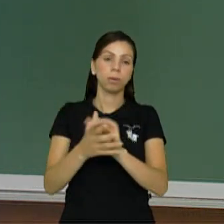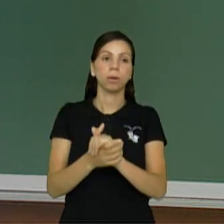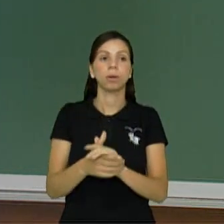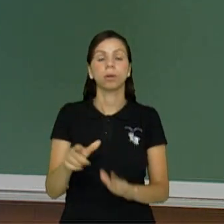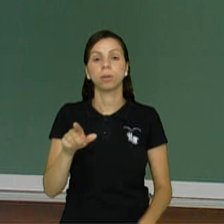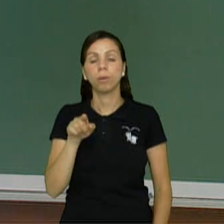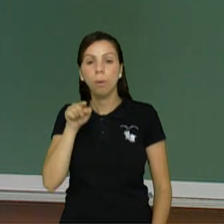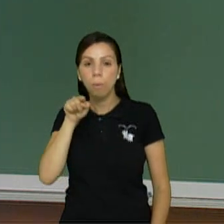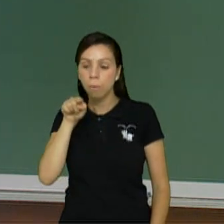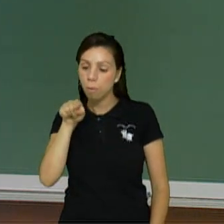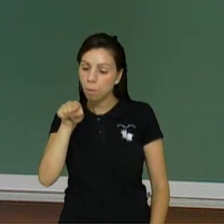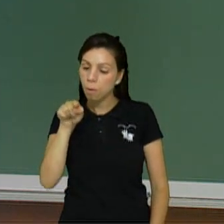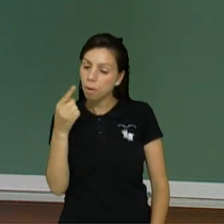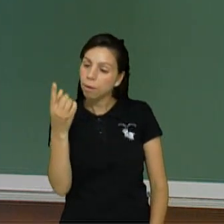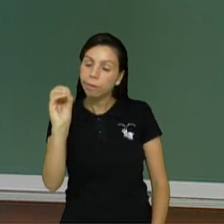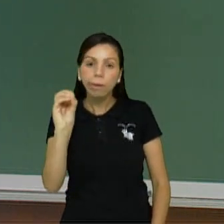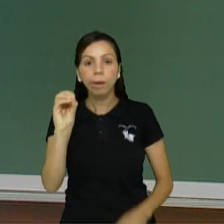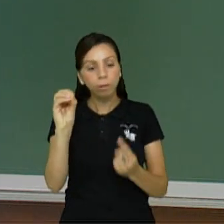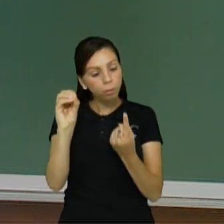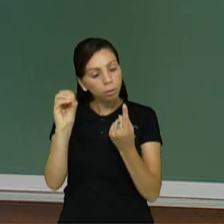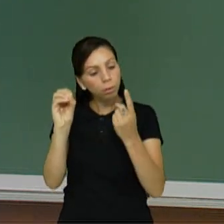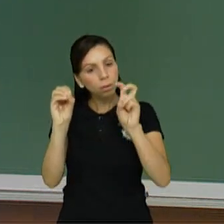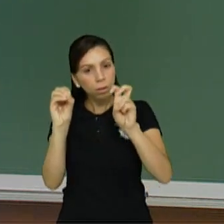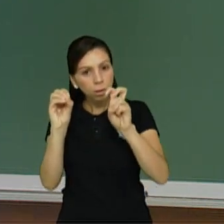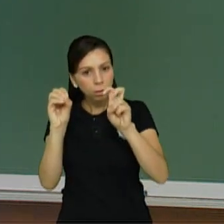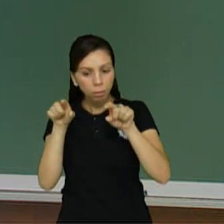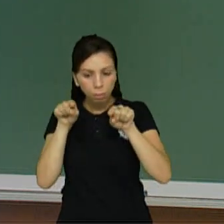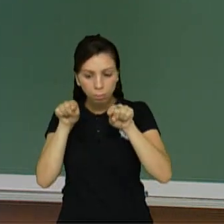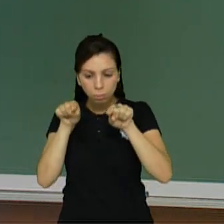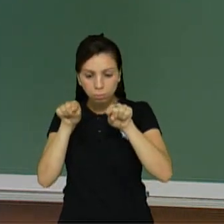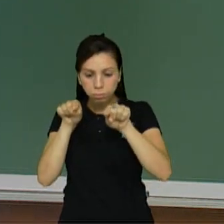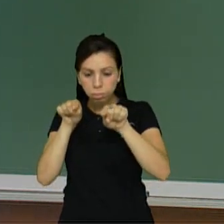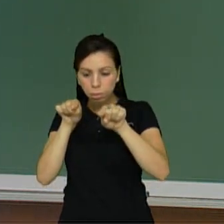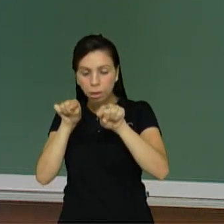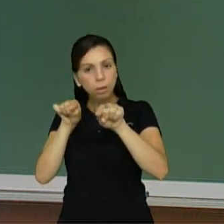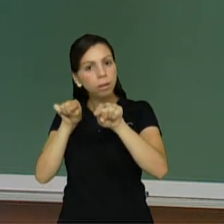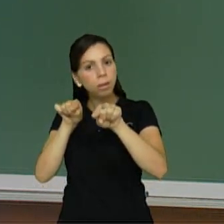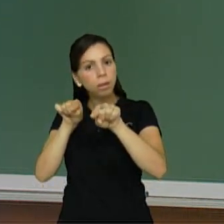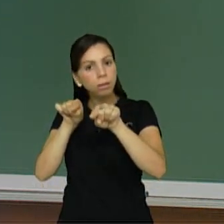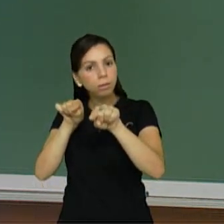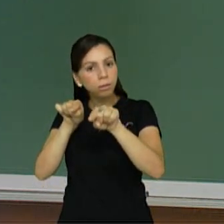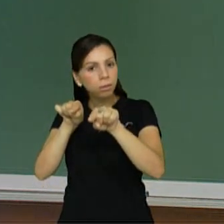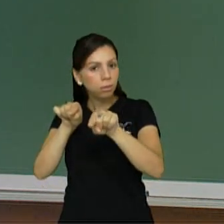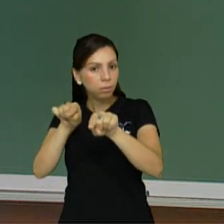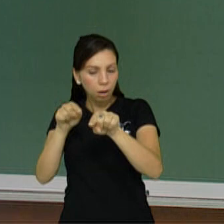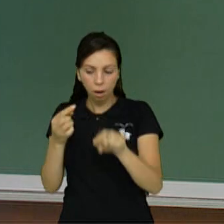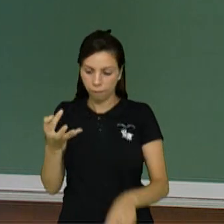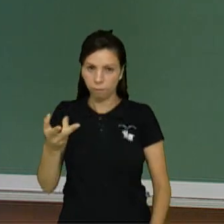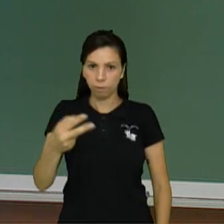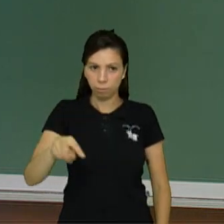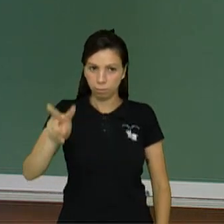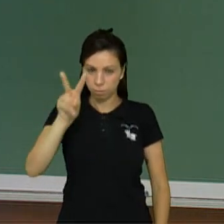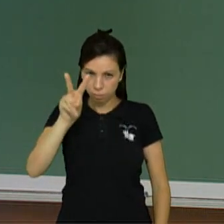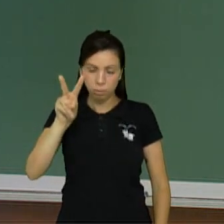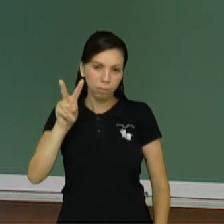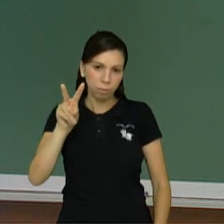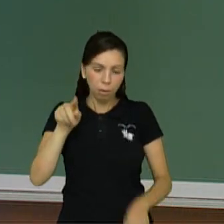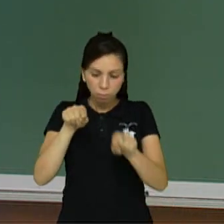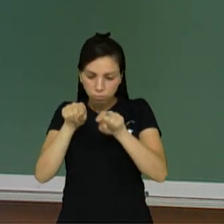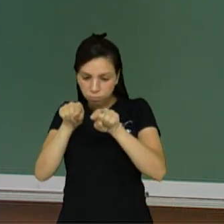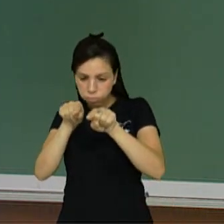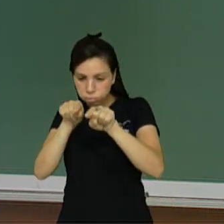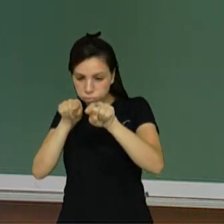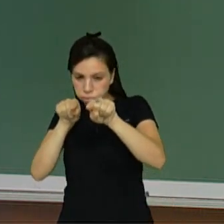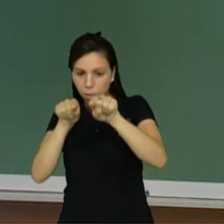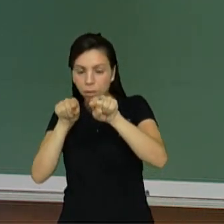está a 10, o outro está a 15. Você concorda comigo que a velocidade relativa vai ser de 5 metros por